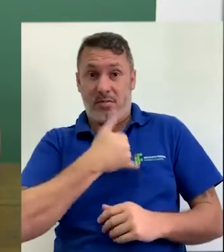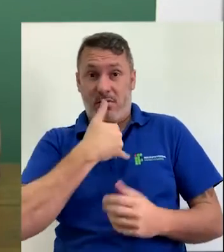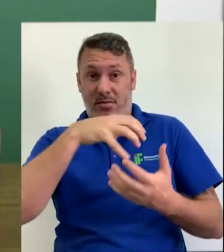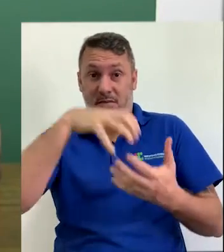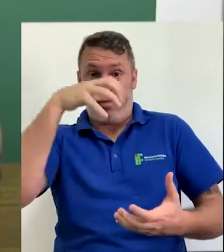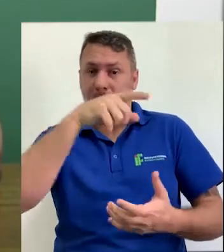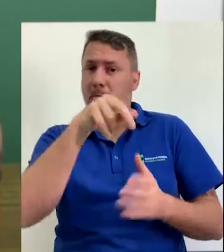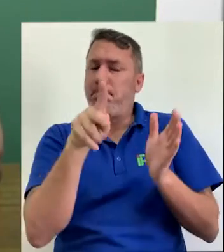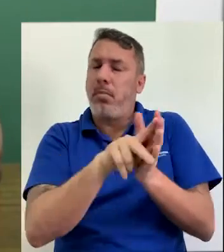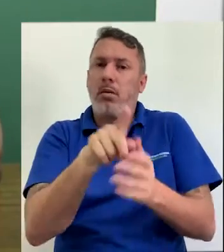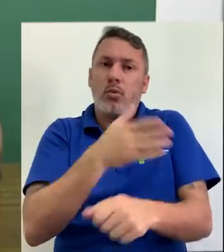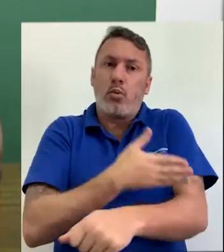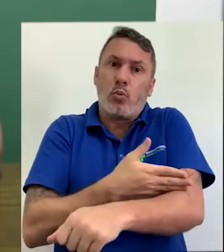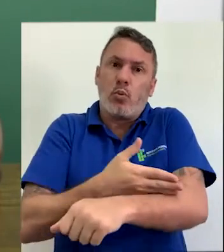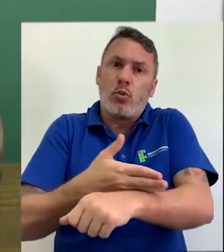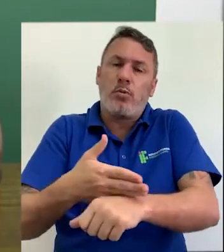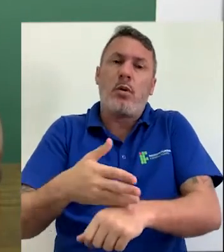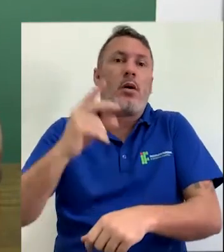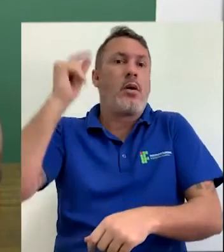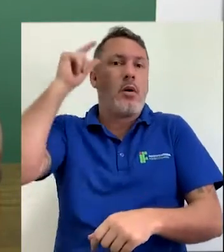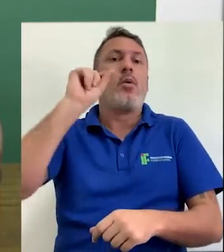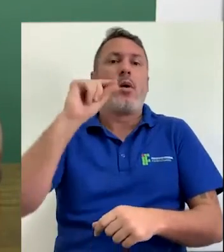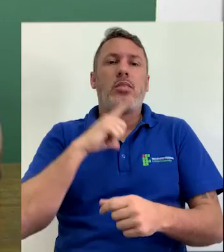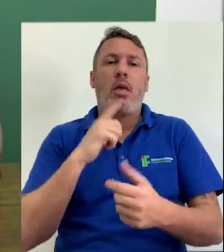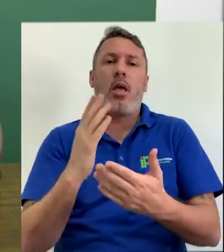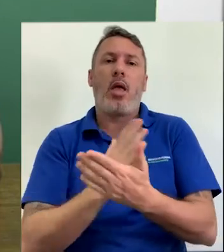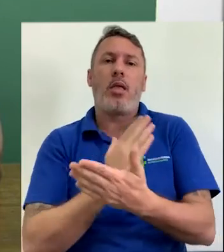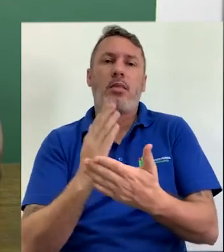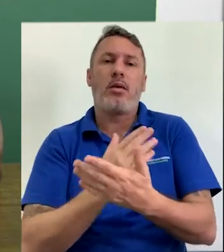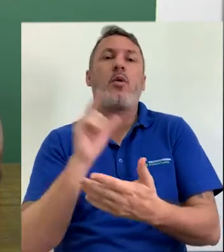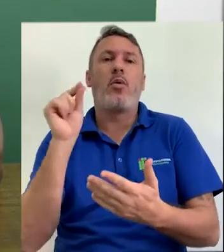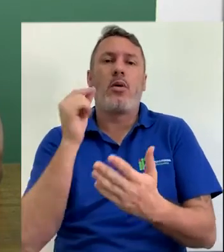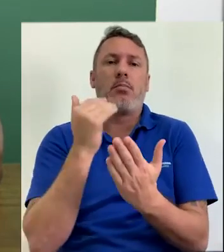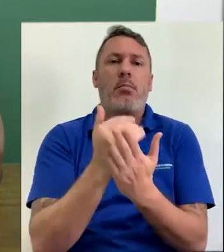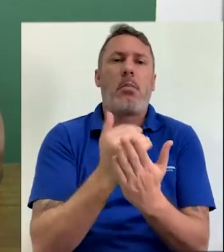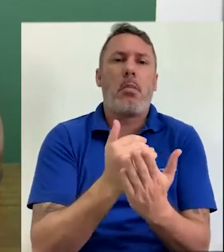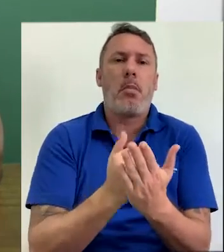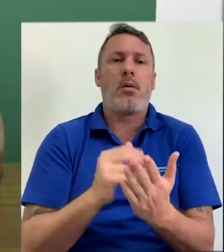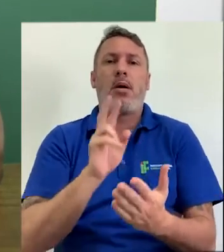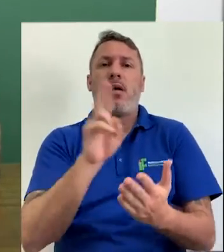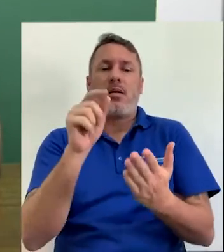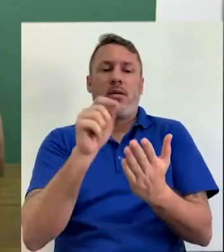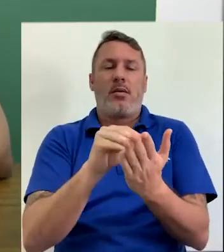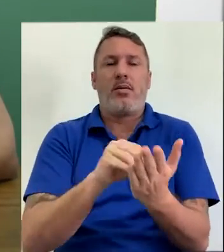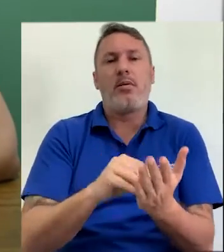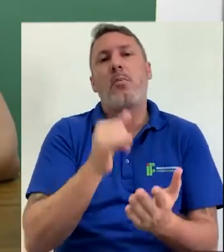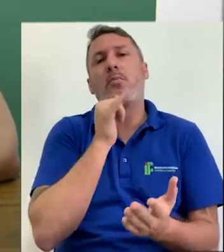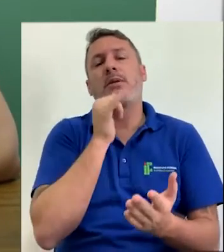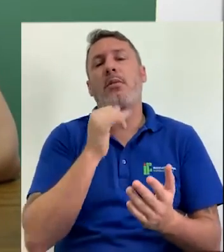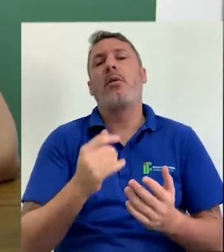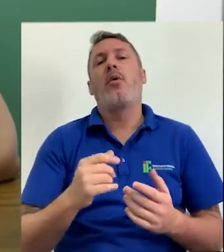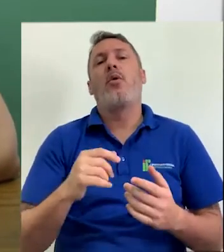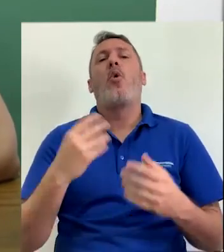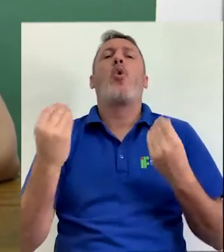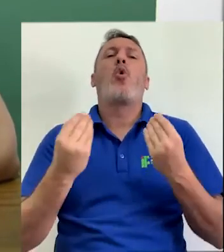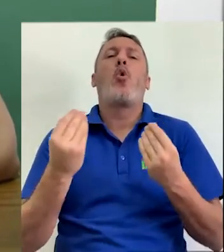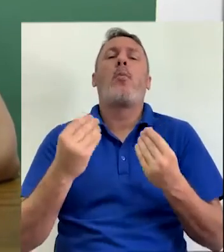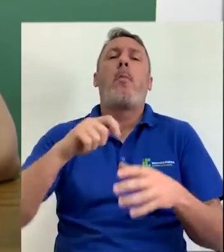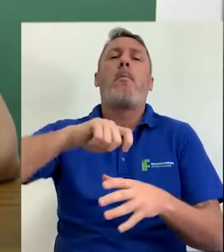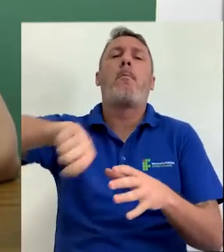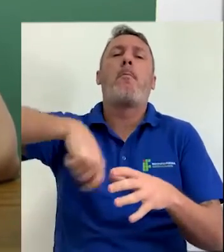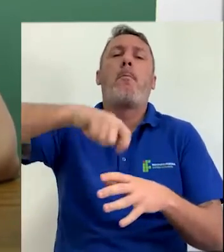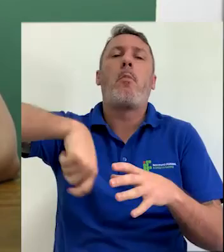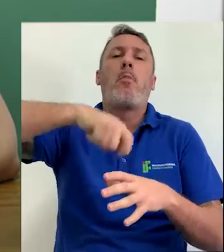tinha um caderninho de receitas. Nesse caderninho tinha lá como fazer um bolo de banana,